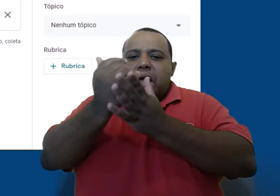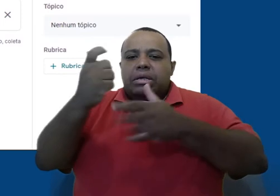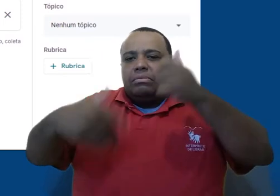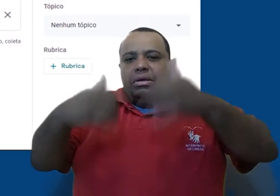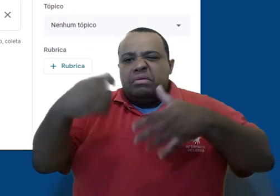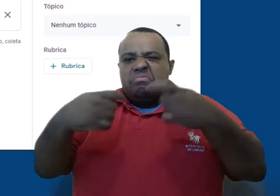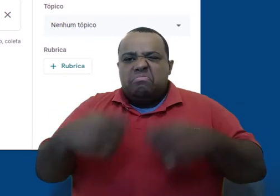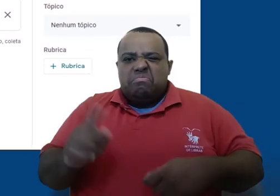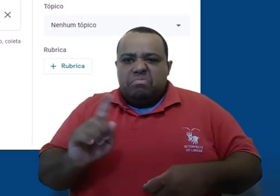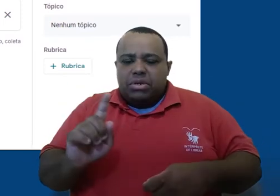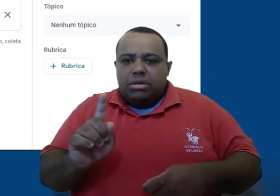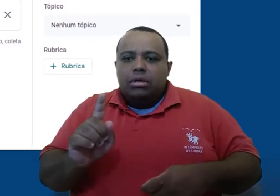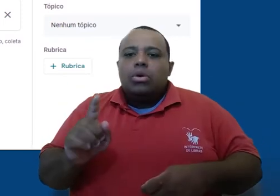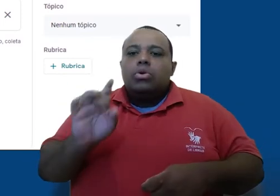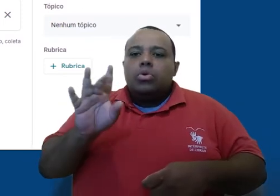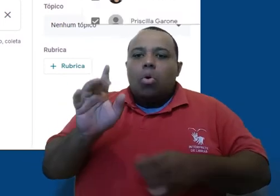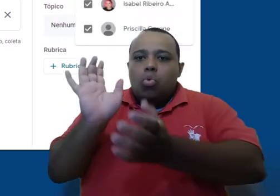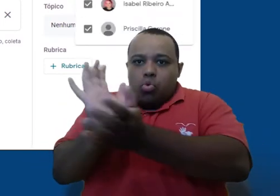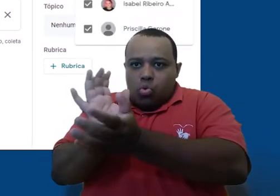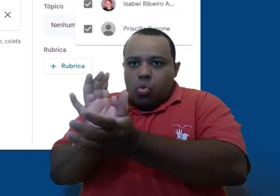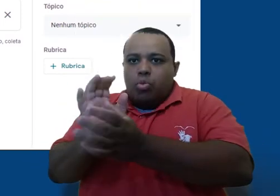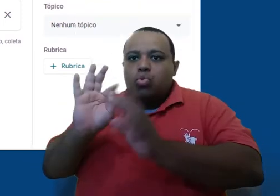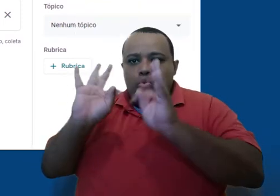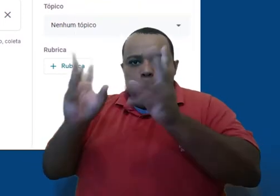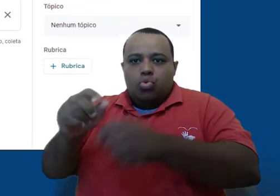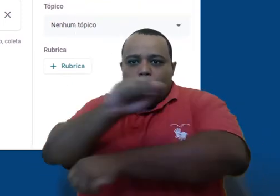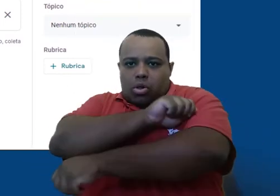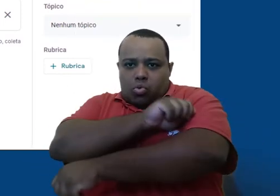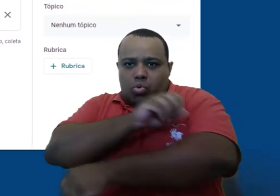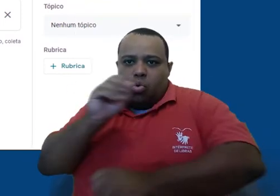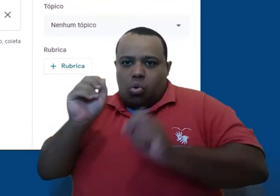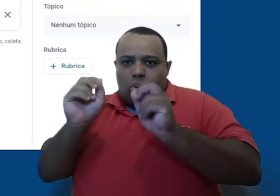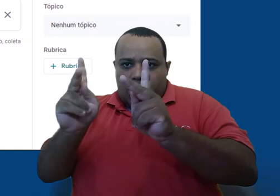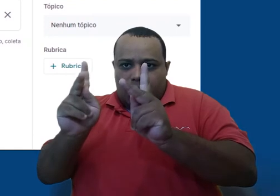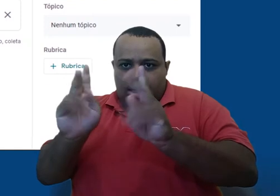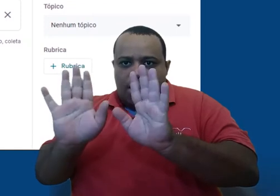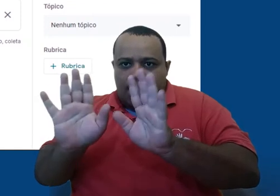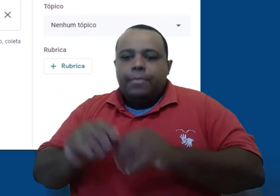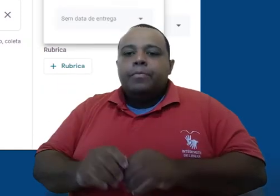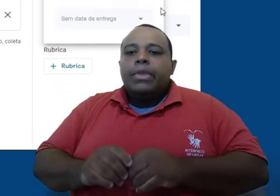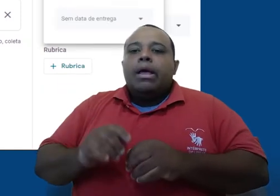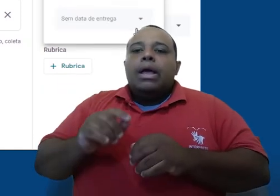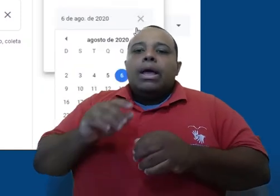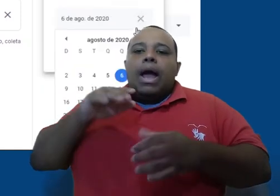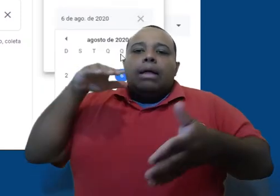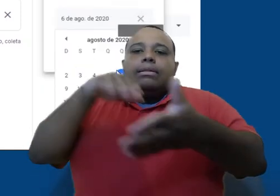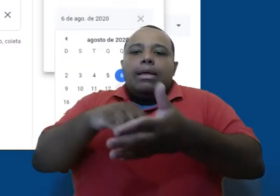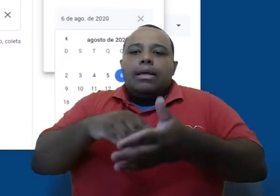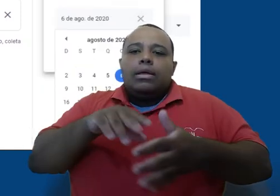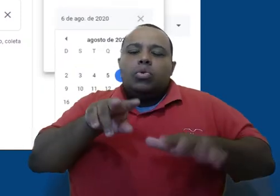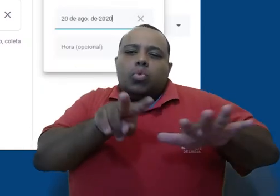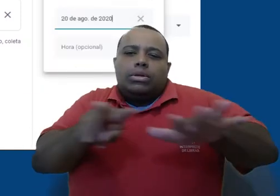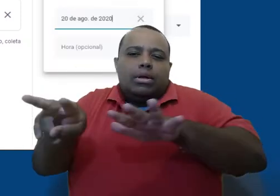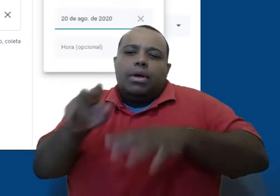deixarei apenas minha turma atual selecionada com todos os alunos não mexerem na nossa por enquanto Colocaria a data de entrega